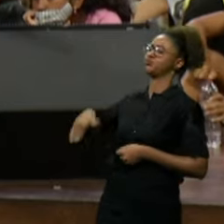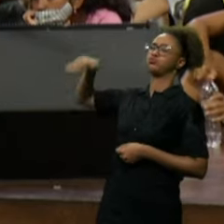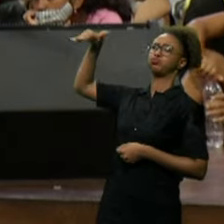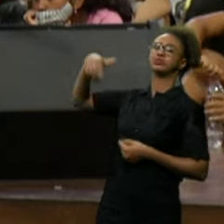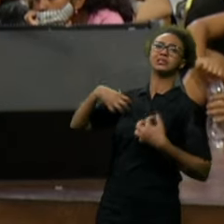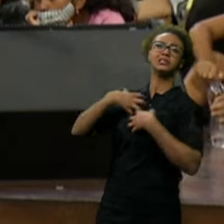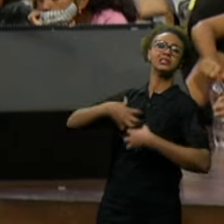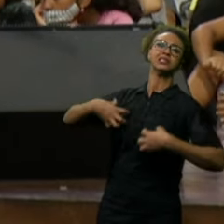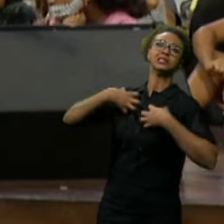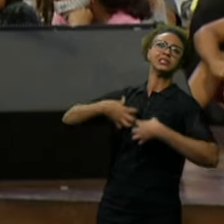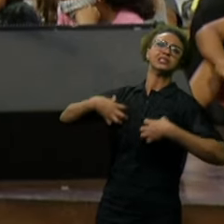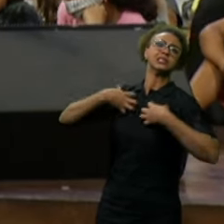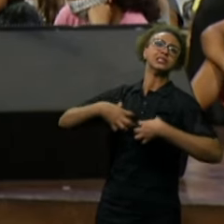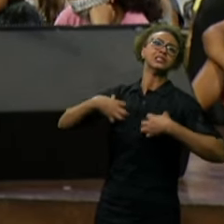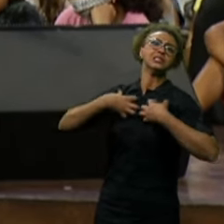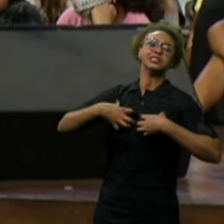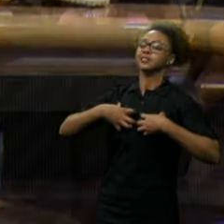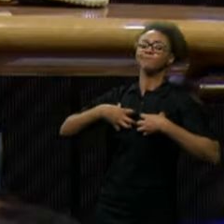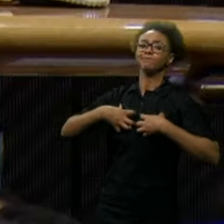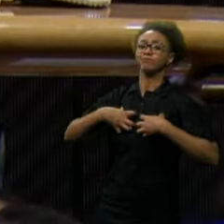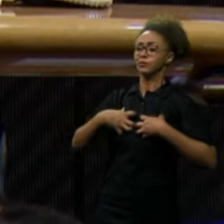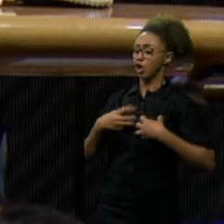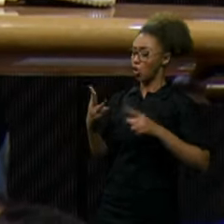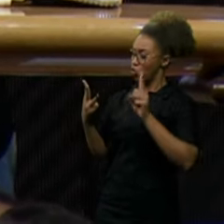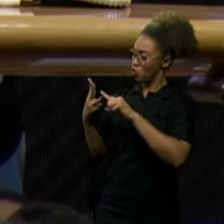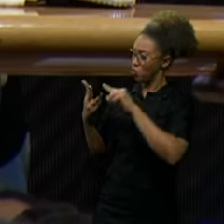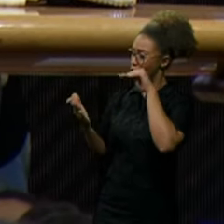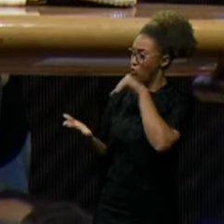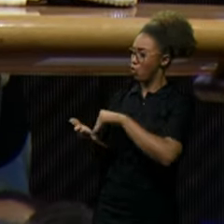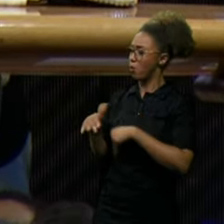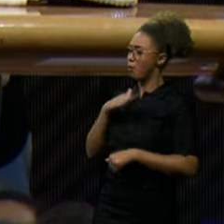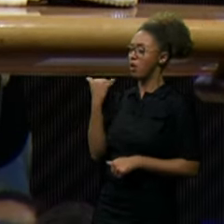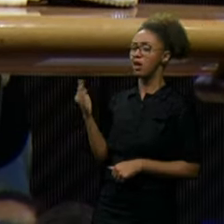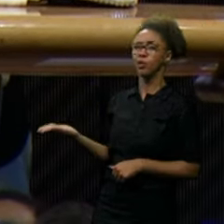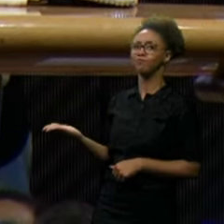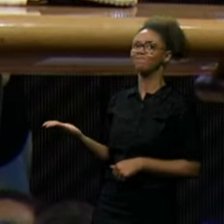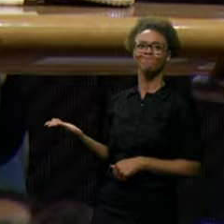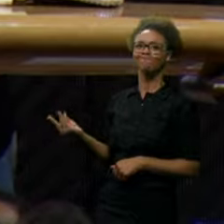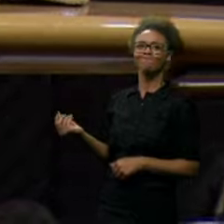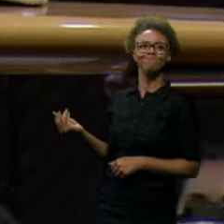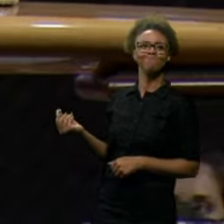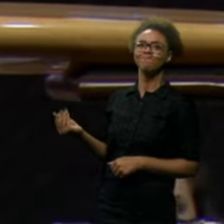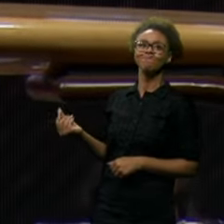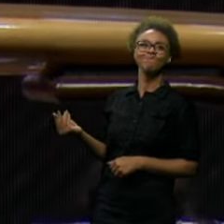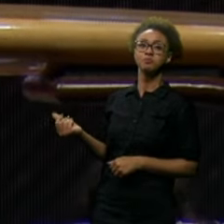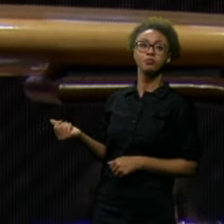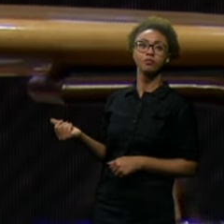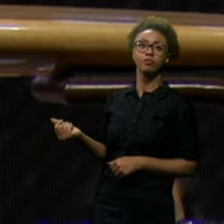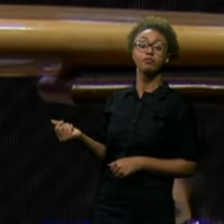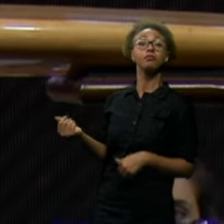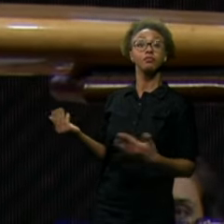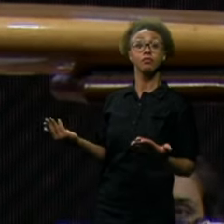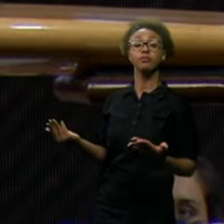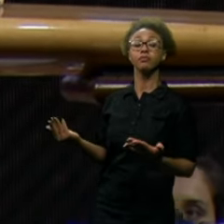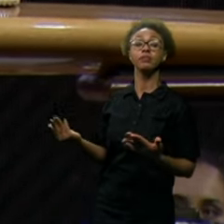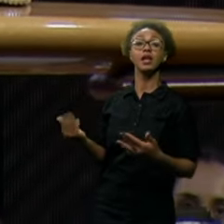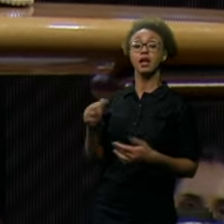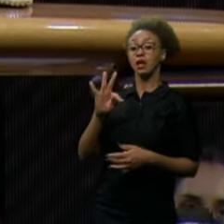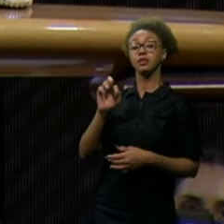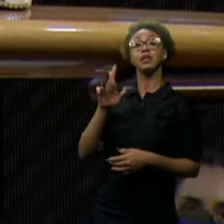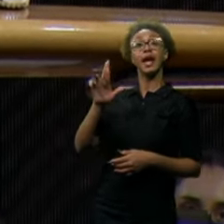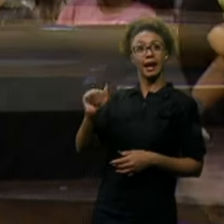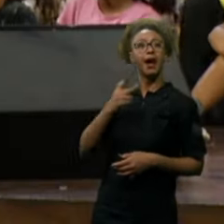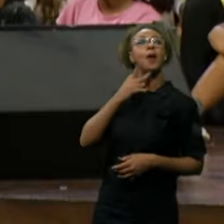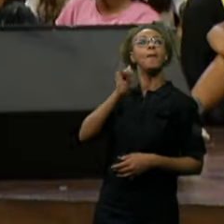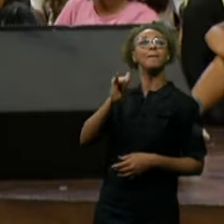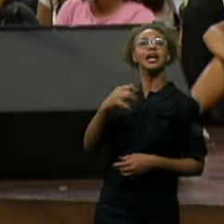crescerem ali nascerem ali agora um dos seus filhos morreu ali então qual é a situação de ar o perdão